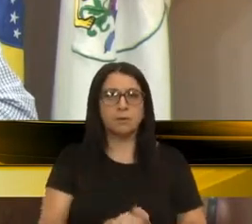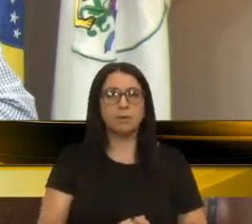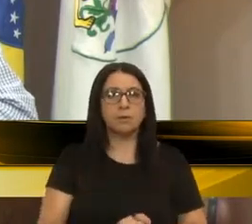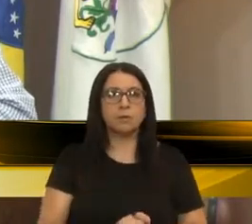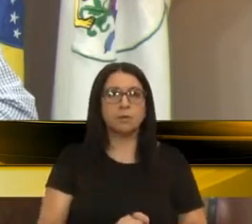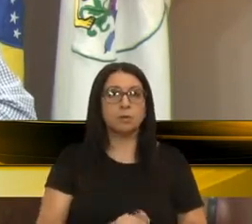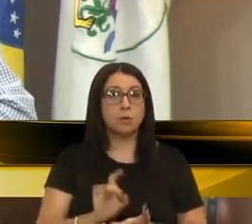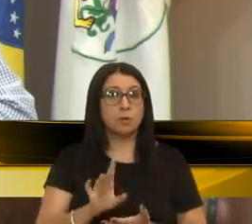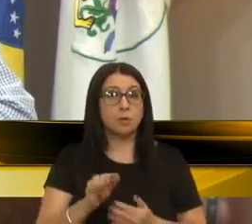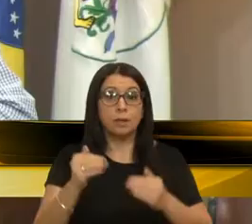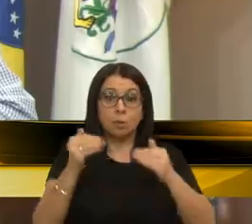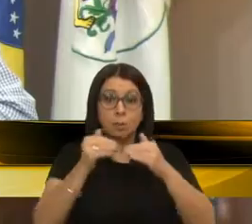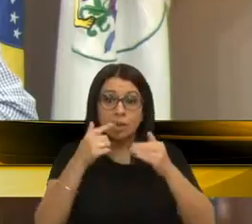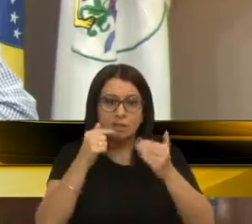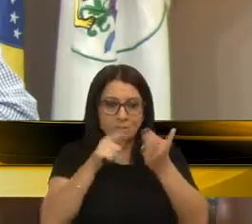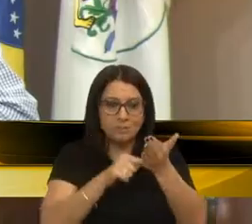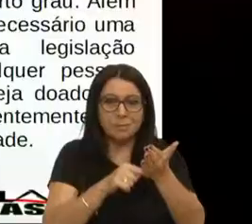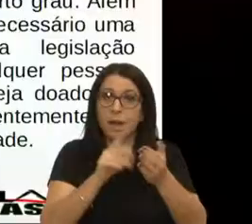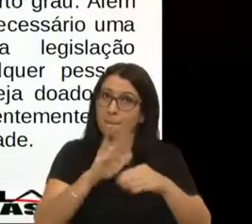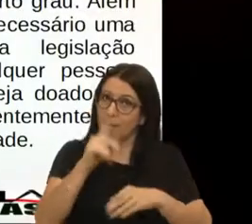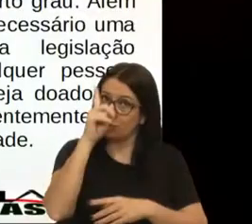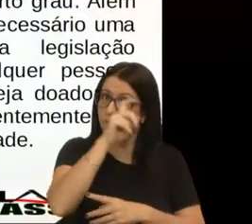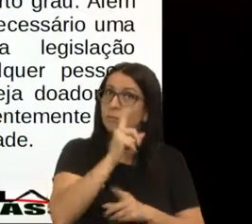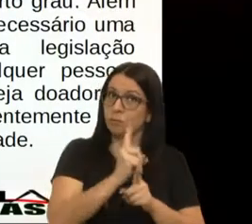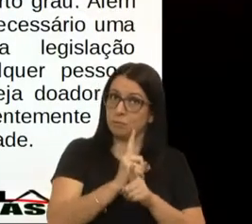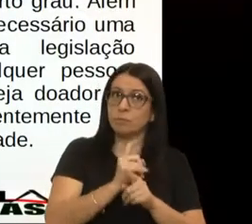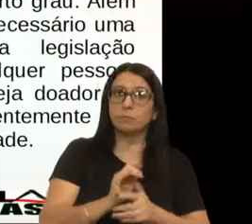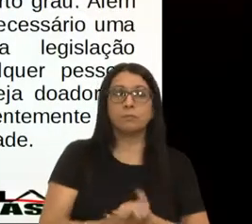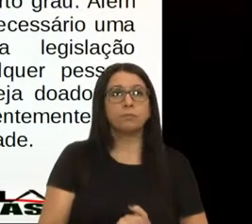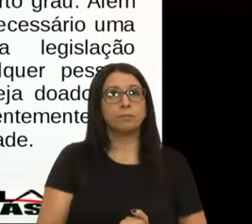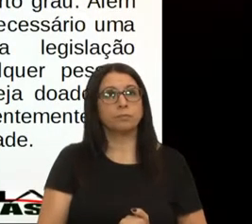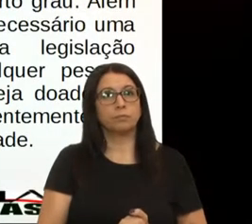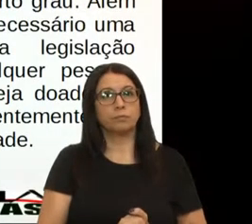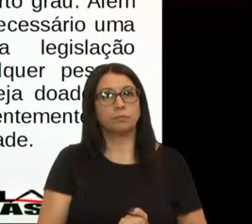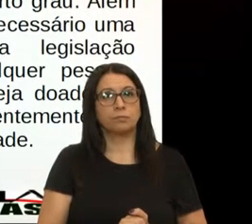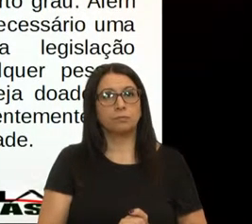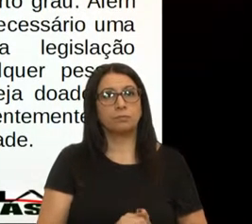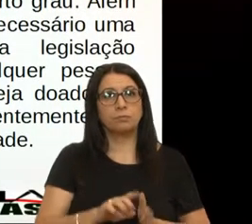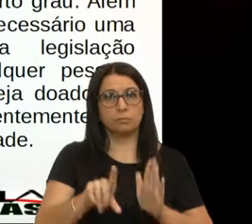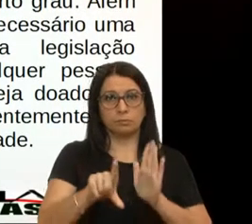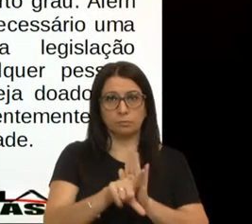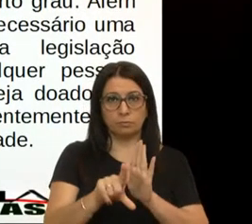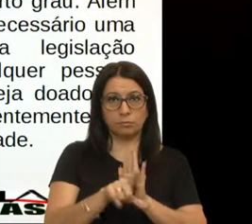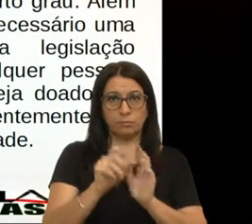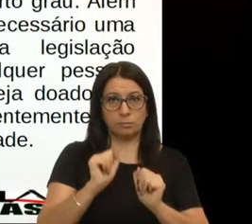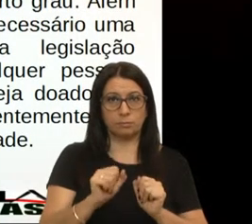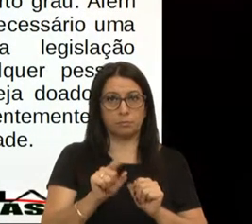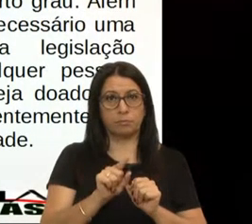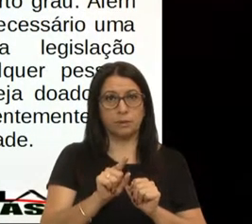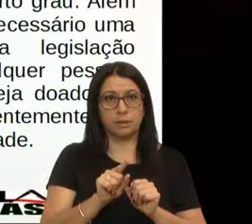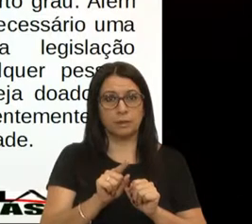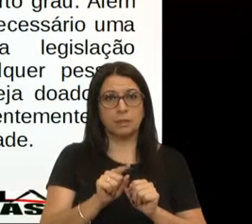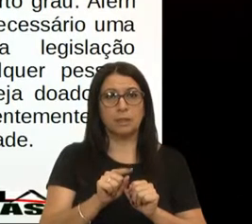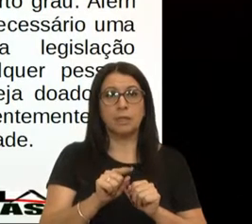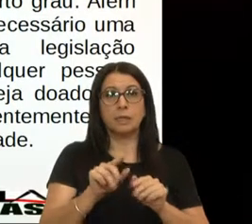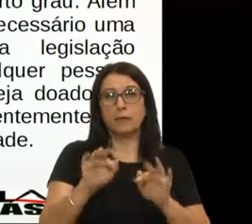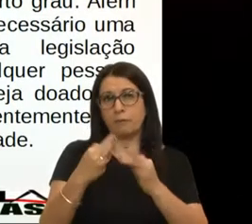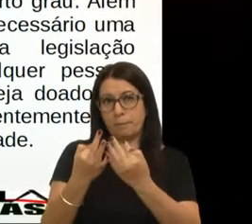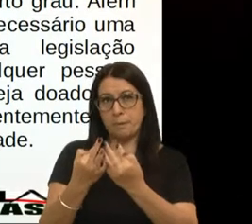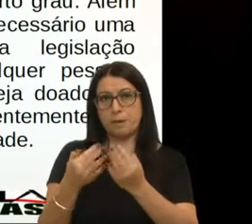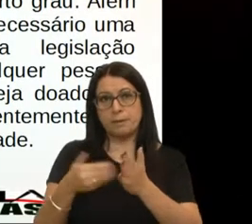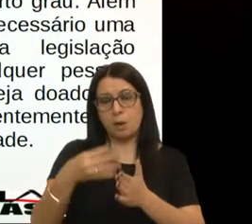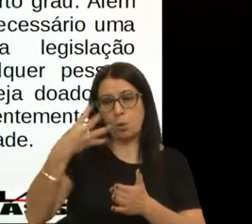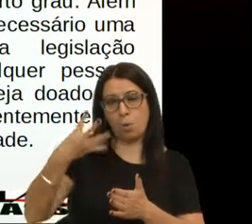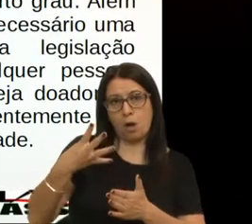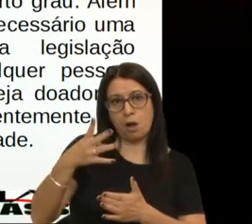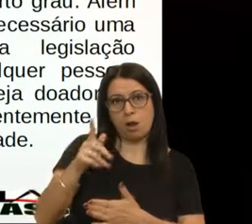Só que a compatibilidade é mais complexa. A legislação brasileira permite a doação de órgãos entre parentes até 4º